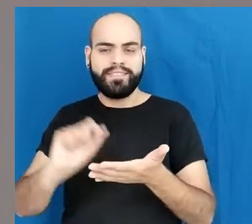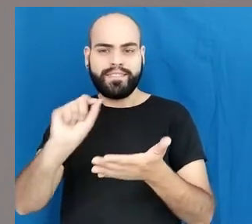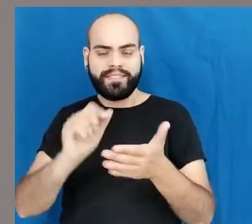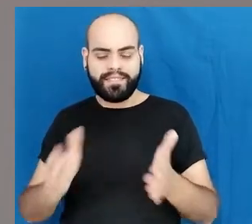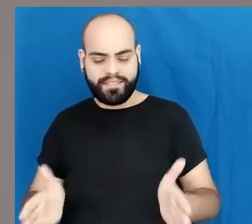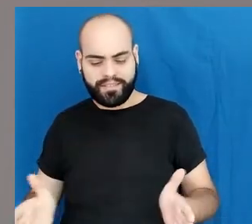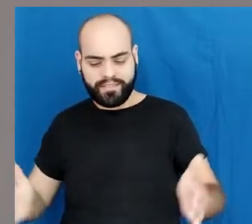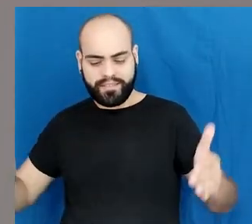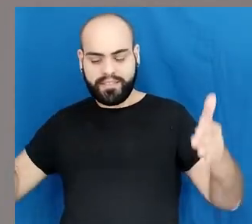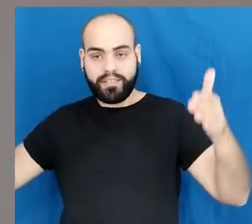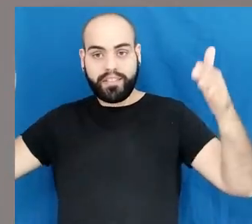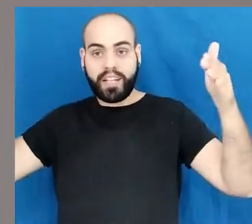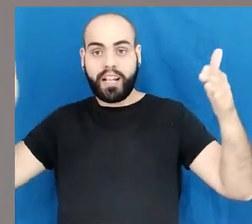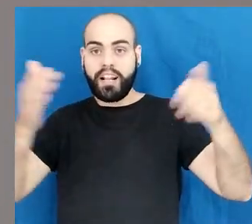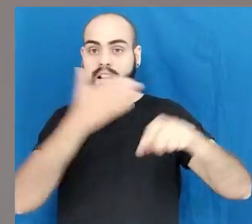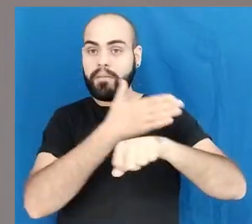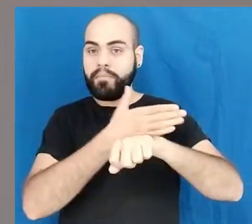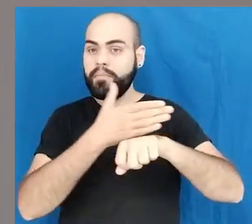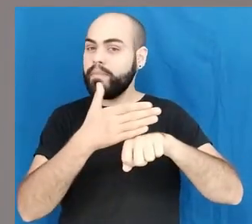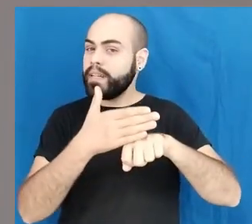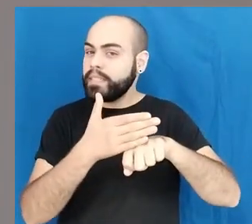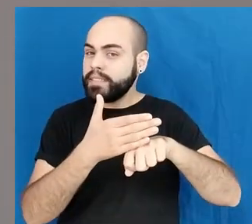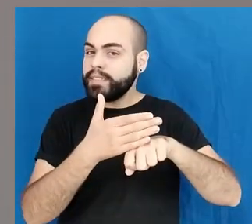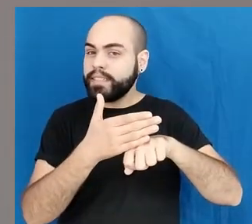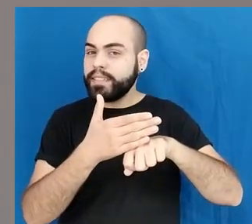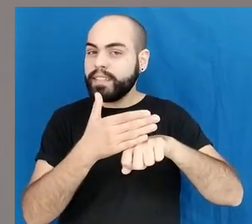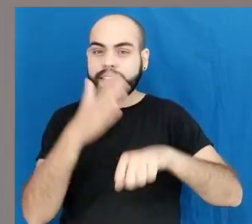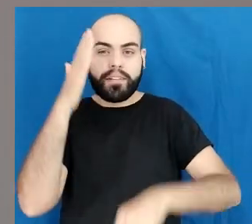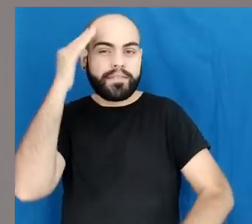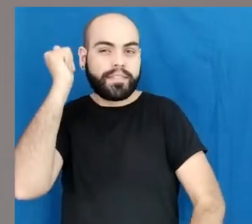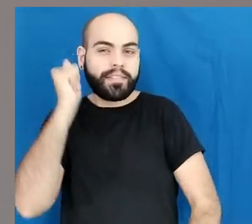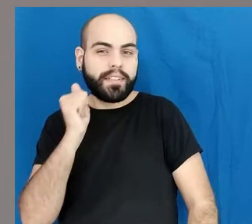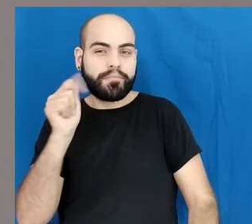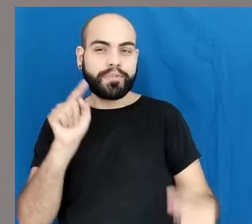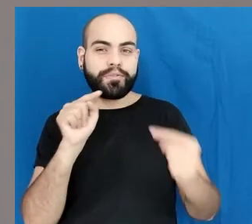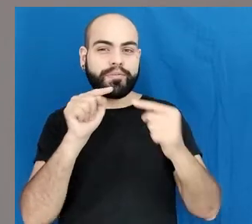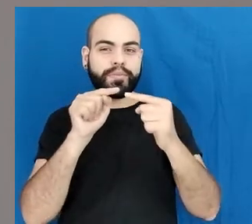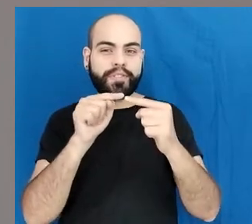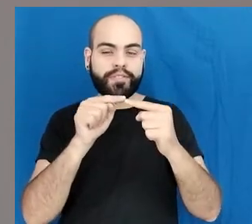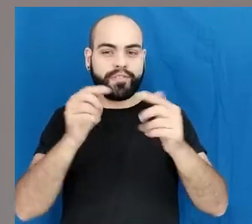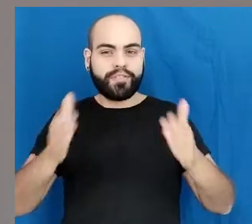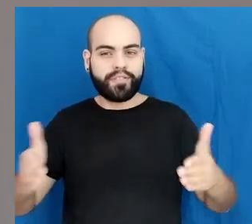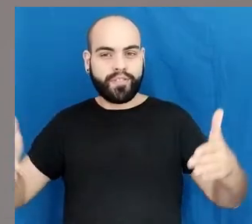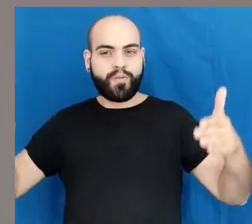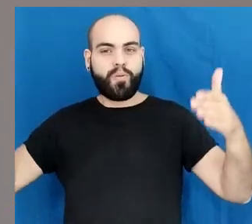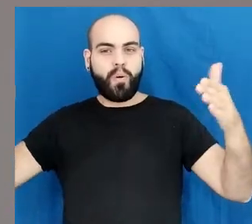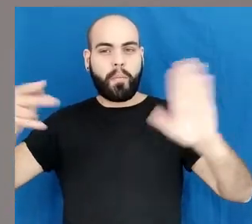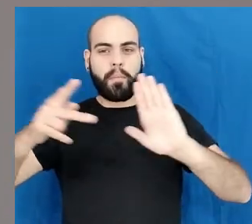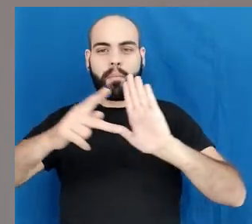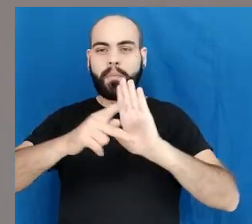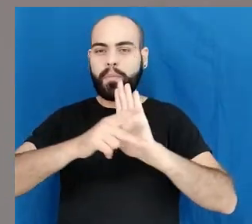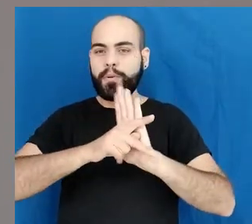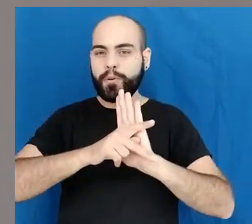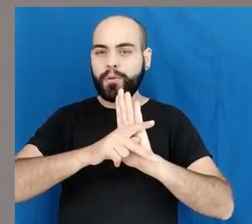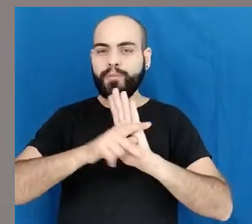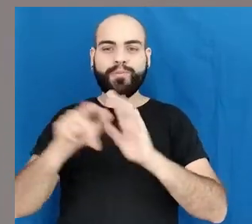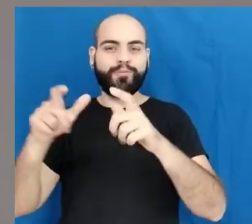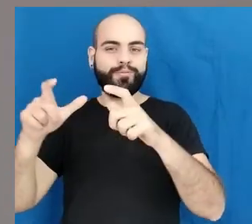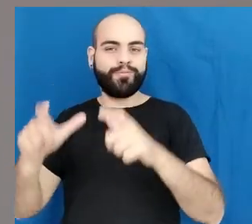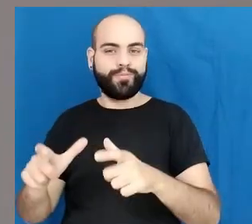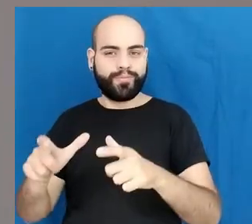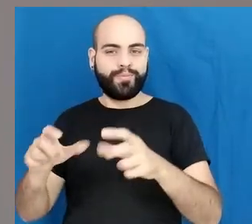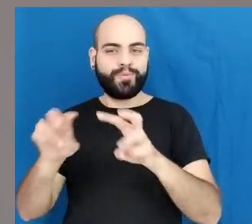disposição, e começou a fazer desenhos numa parede branca, claro, sem nenhuma pretensão de que aquele fosse o painel da Casa do